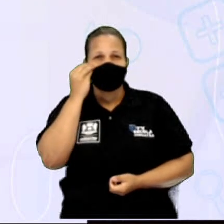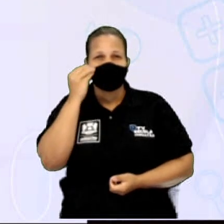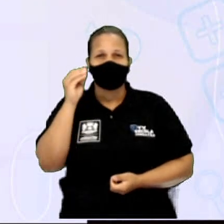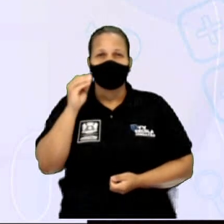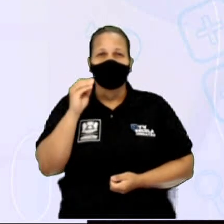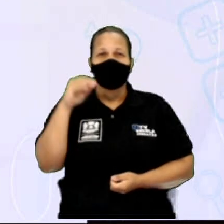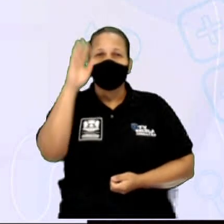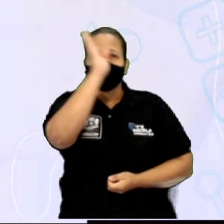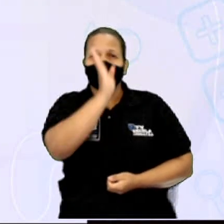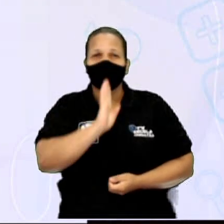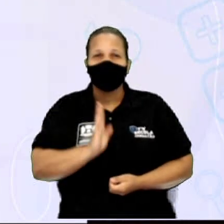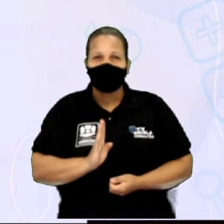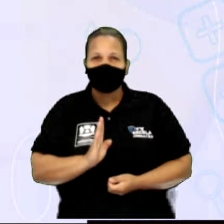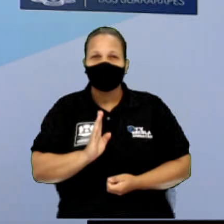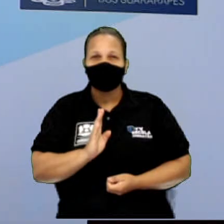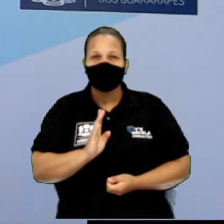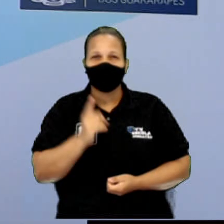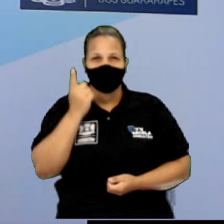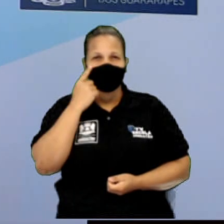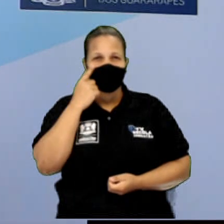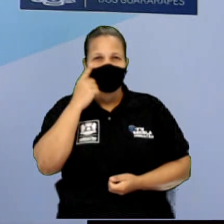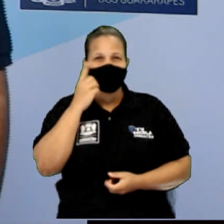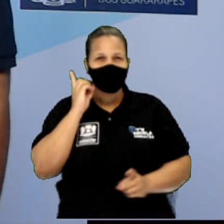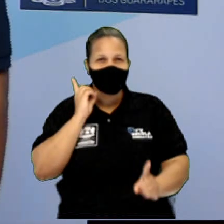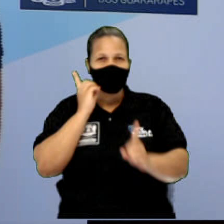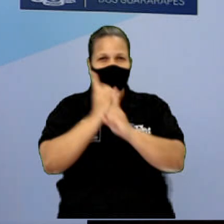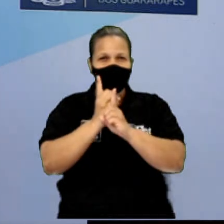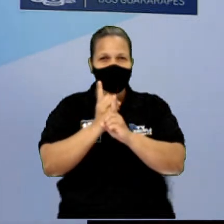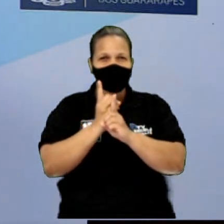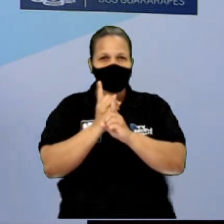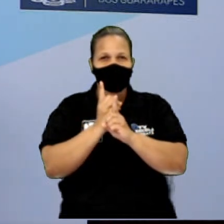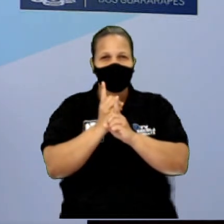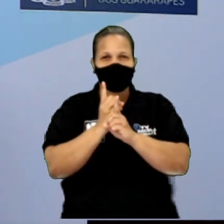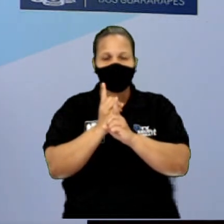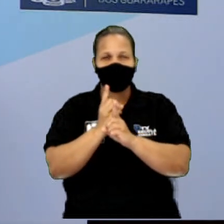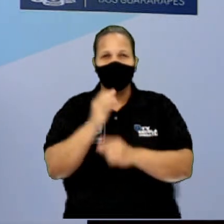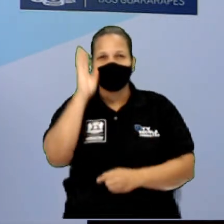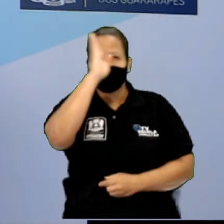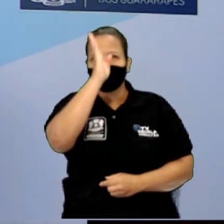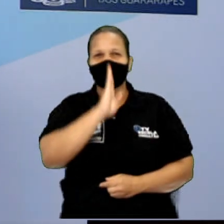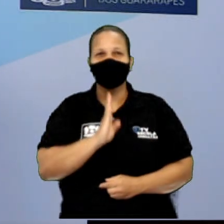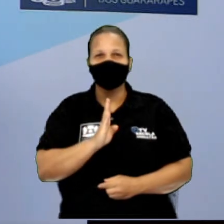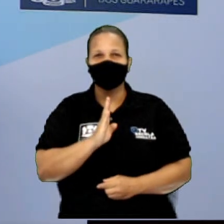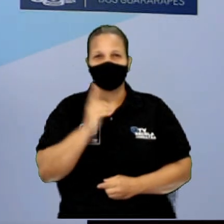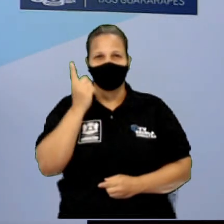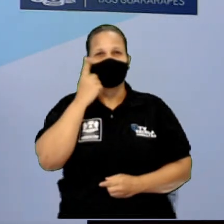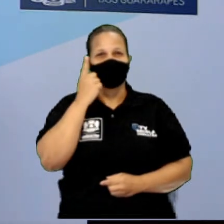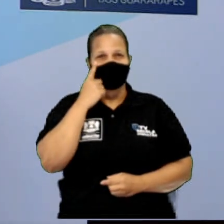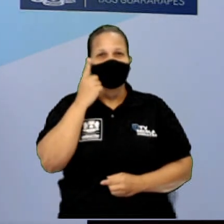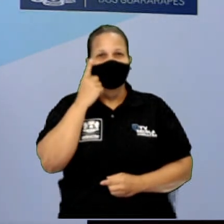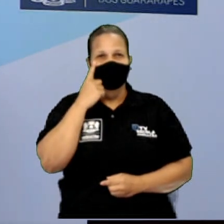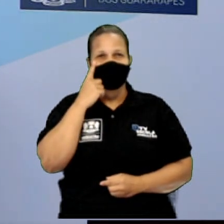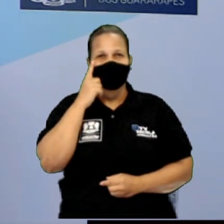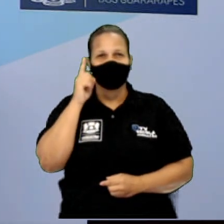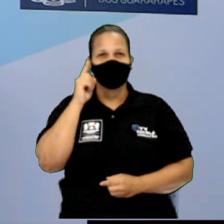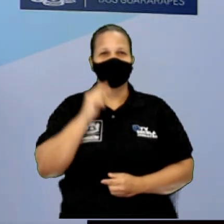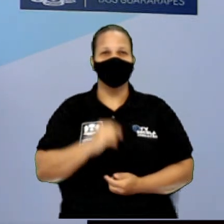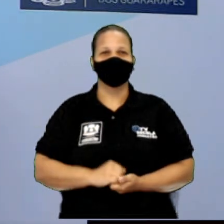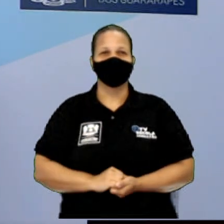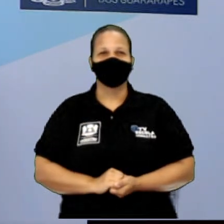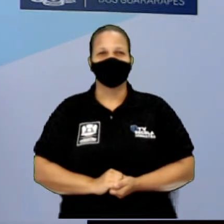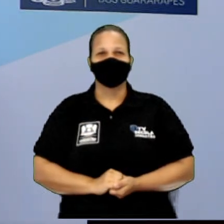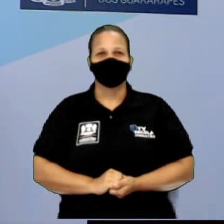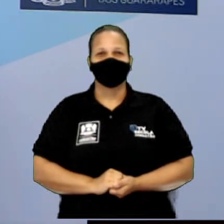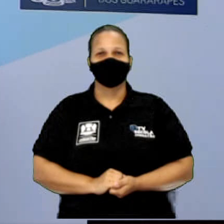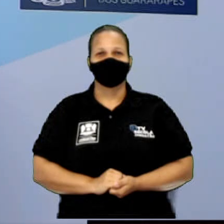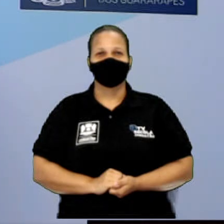se você não conseguir, vem aqui comigo que eu vou te ajudar. Essa região aqui, ó, observa bem onde eu estou marcando, essa região é o